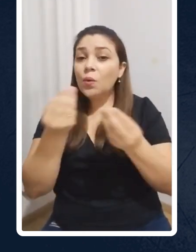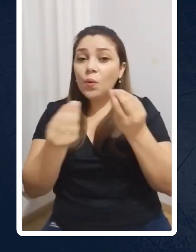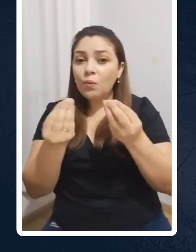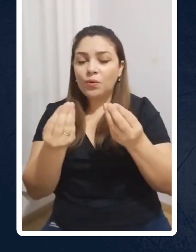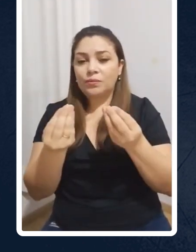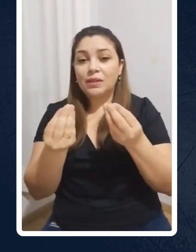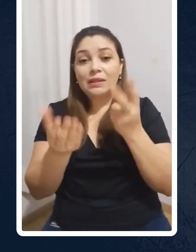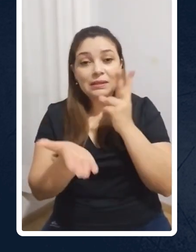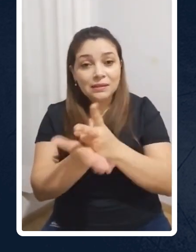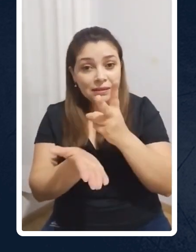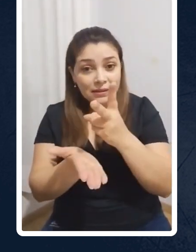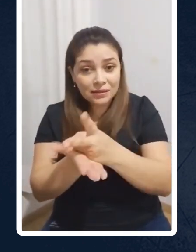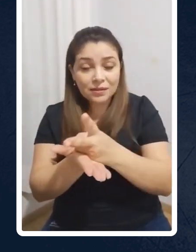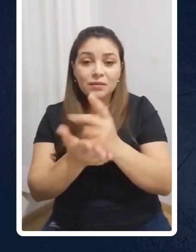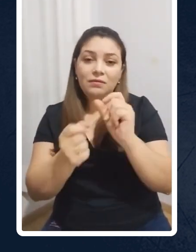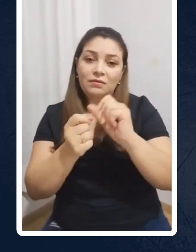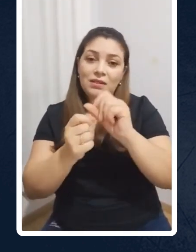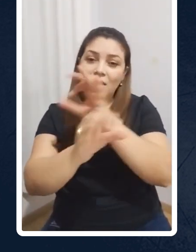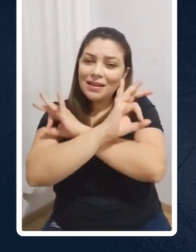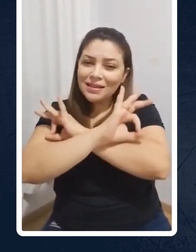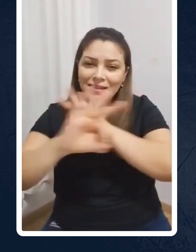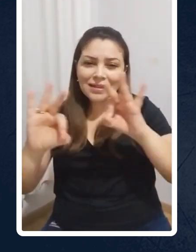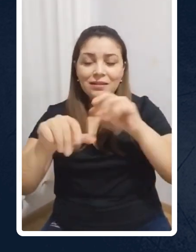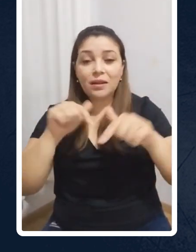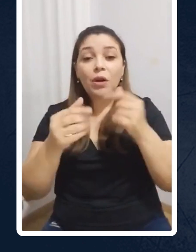é amar o que você faz.